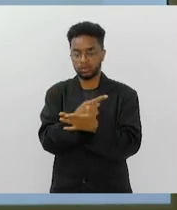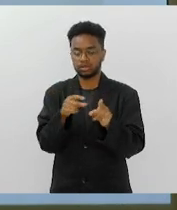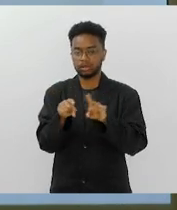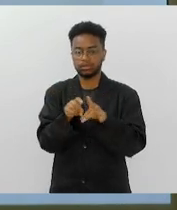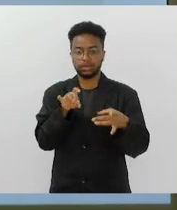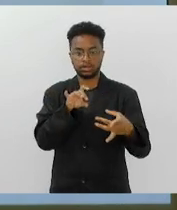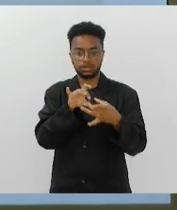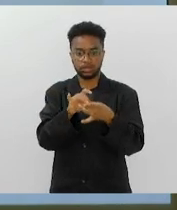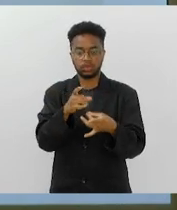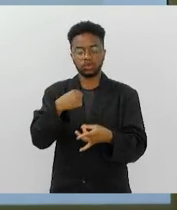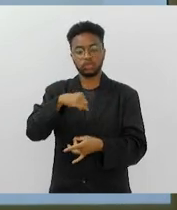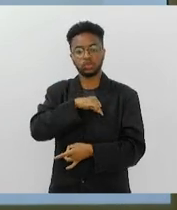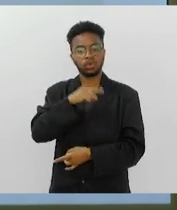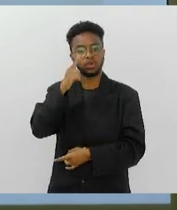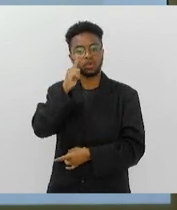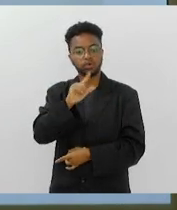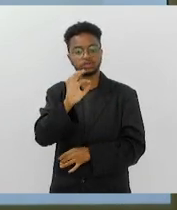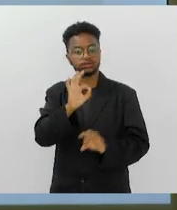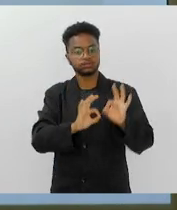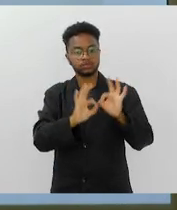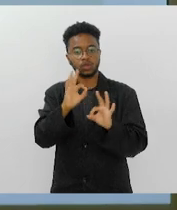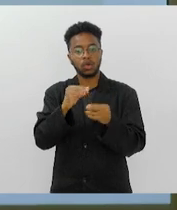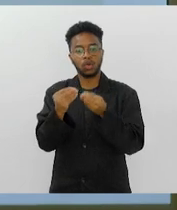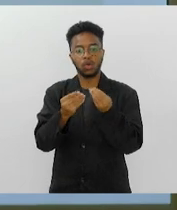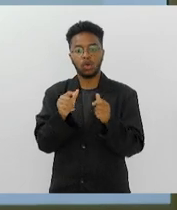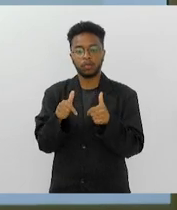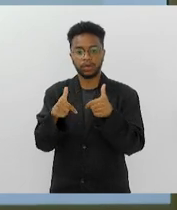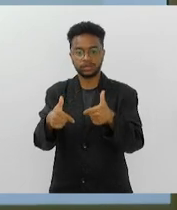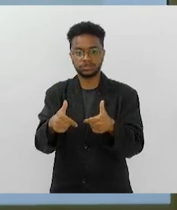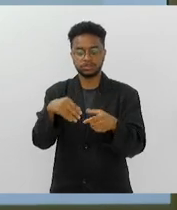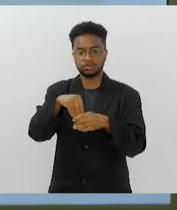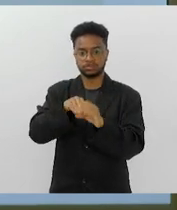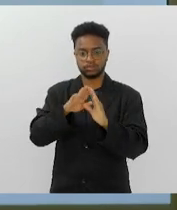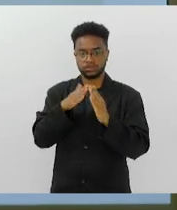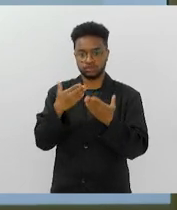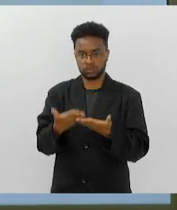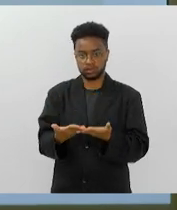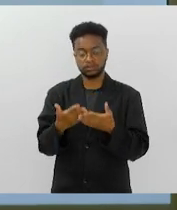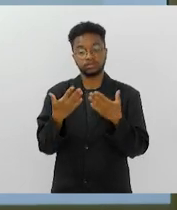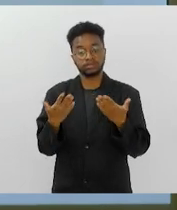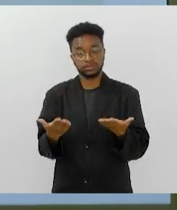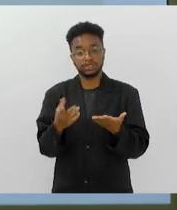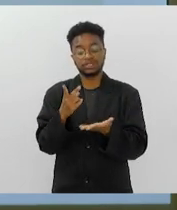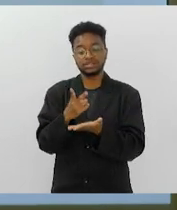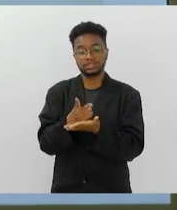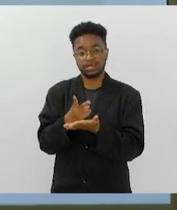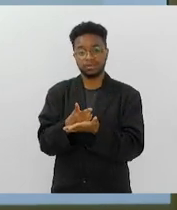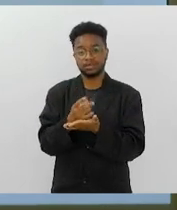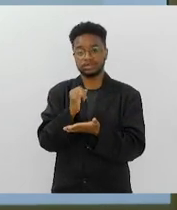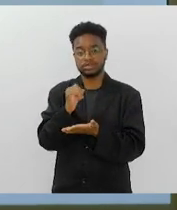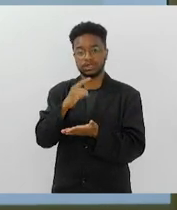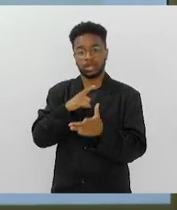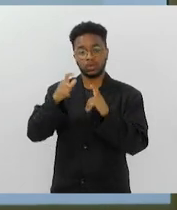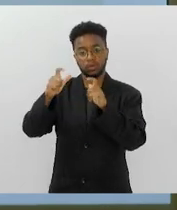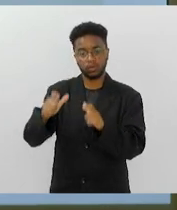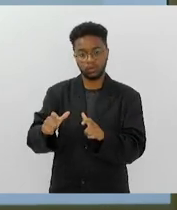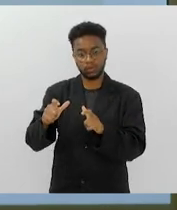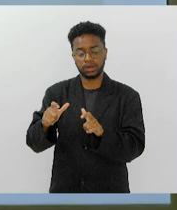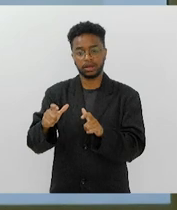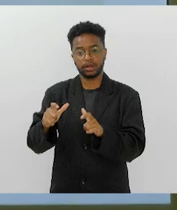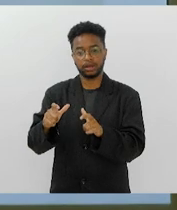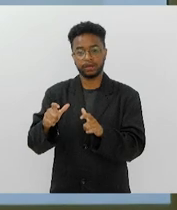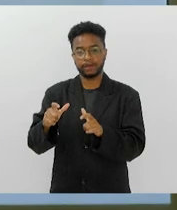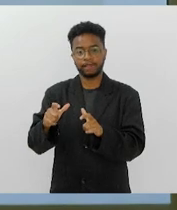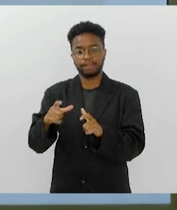gente consegue traçar o que a gente precisa fazer em determinada escola. Então, se a gente vê que em determinado local tem muitas denúncias